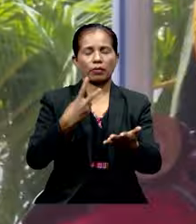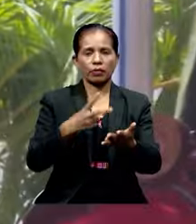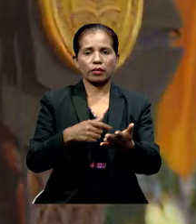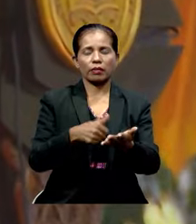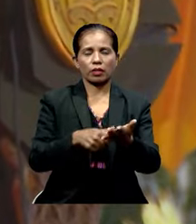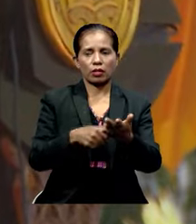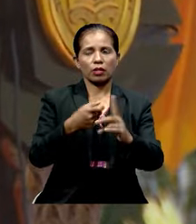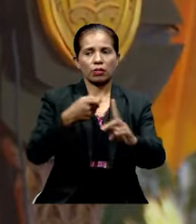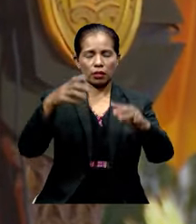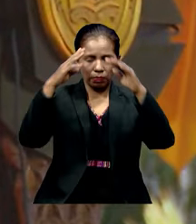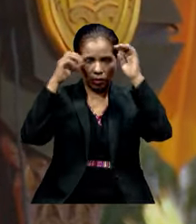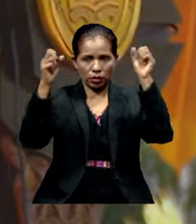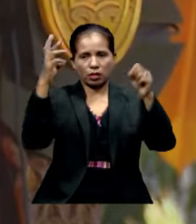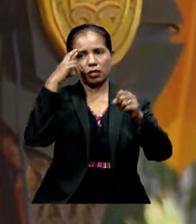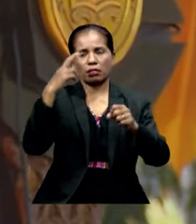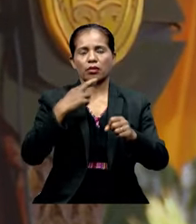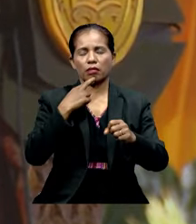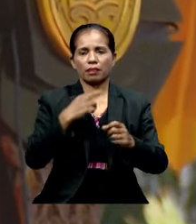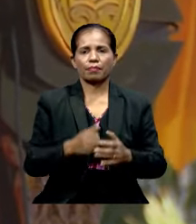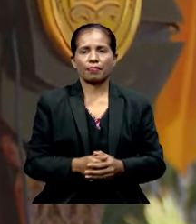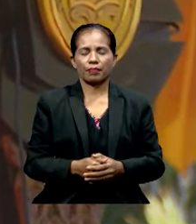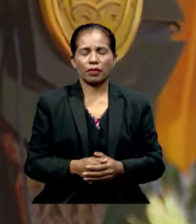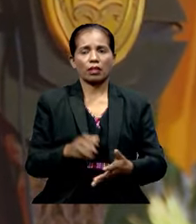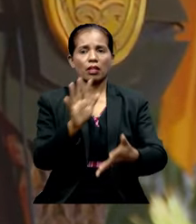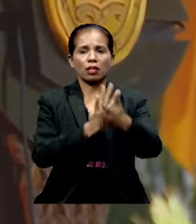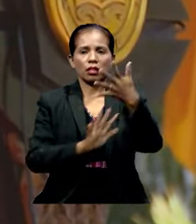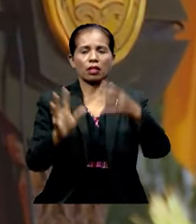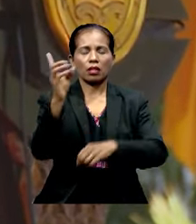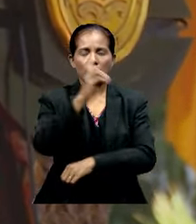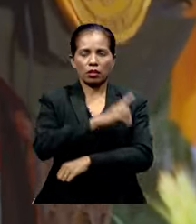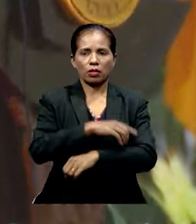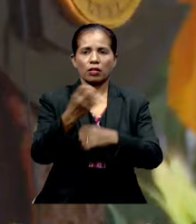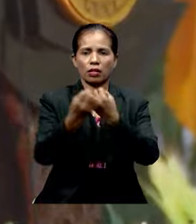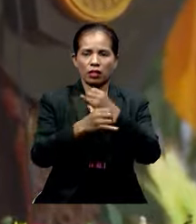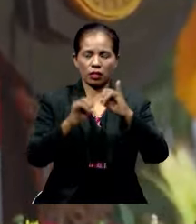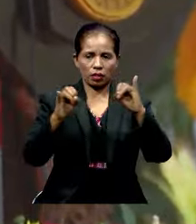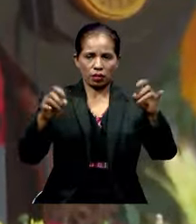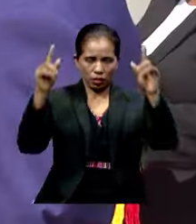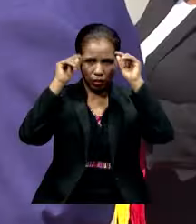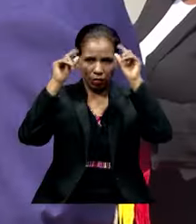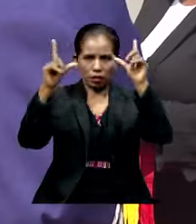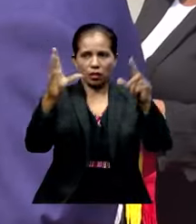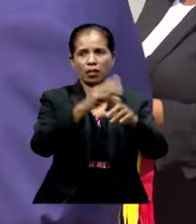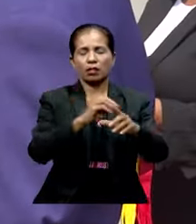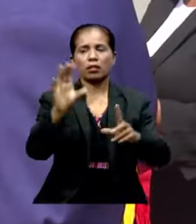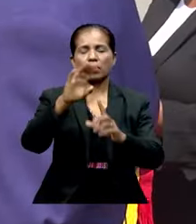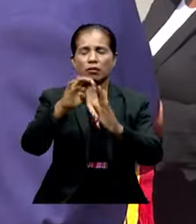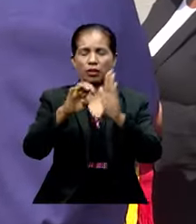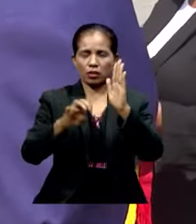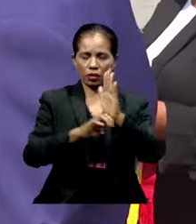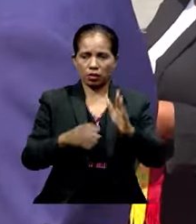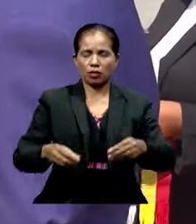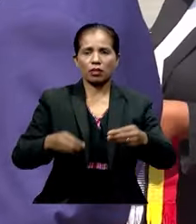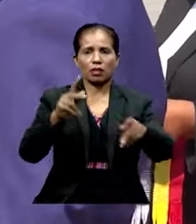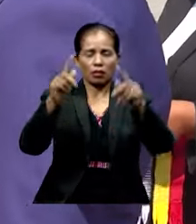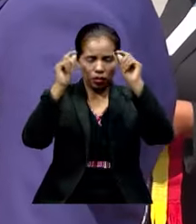da República José Ramos Horta. Durante a comemoração loram proclamação de independência Timor-Leste, se festado com decoramos